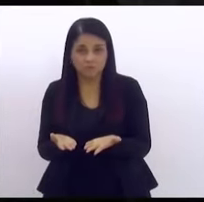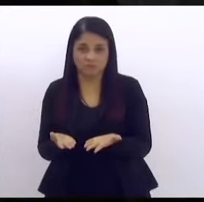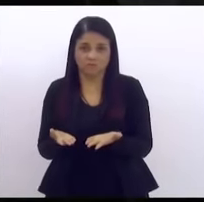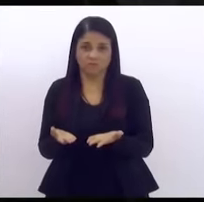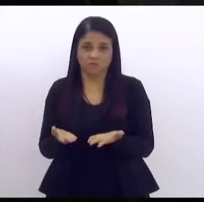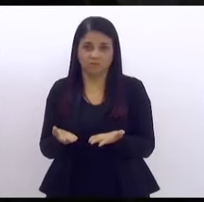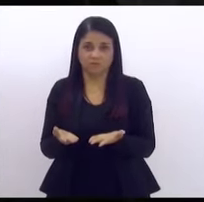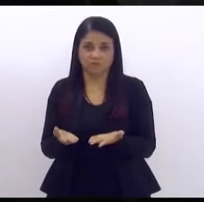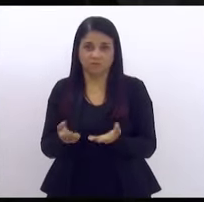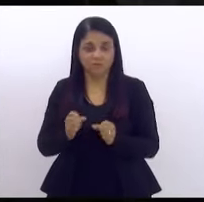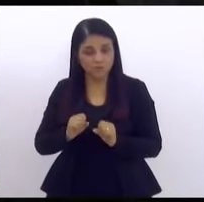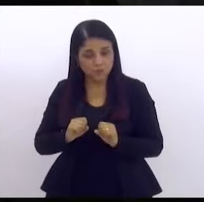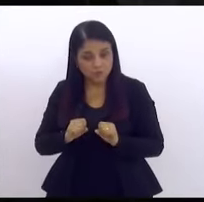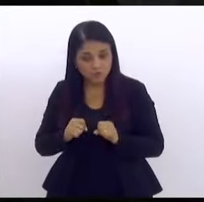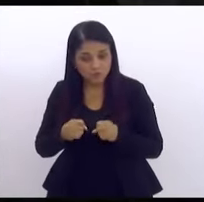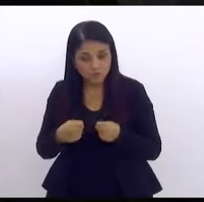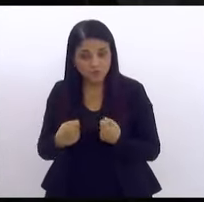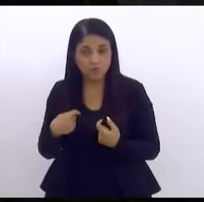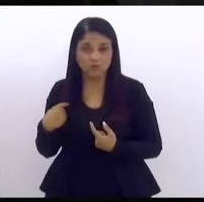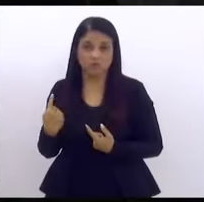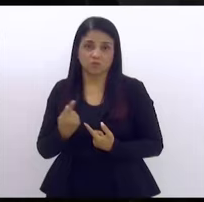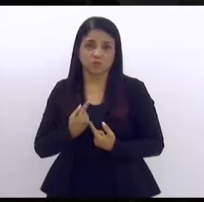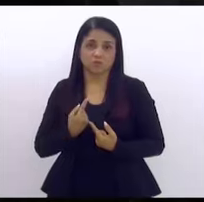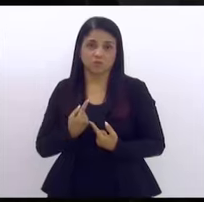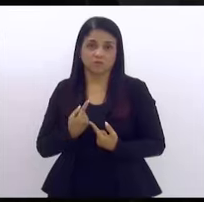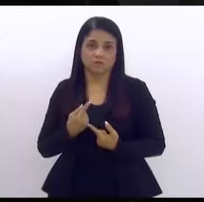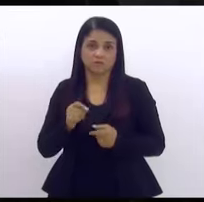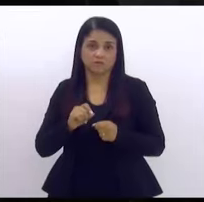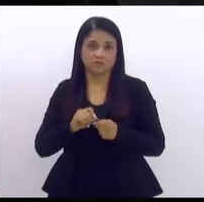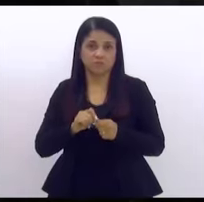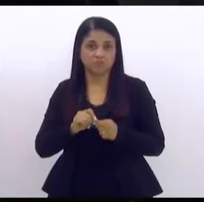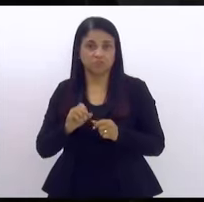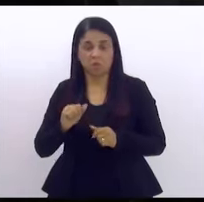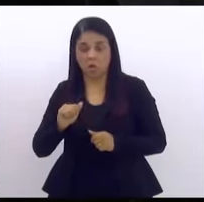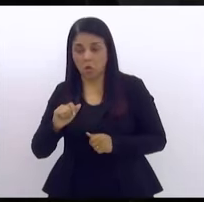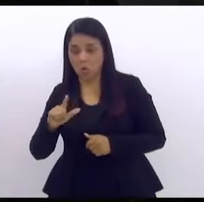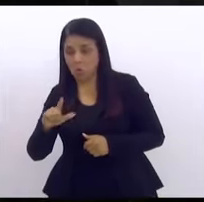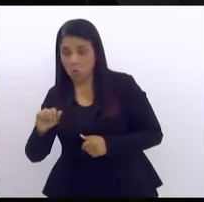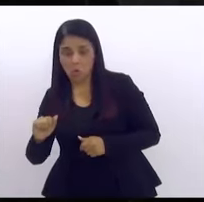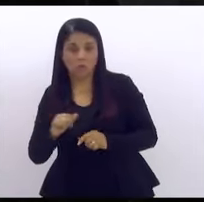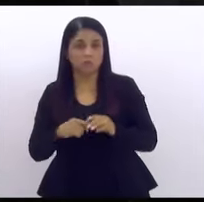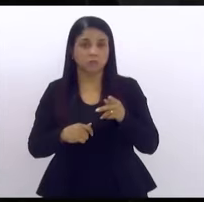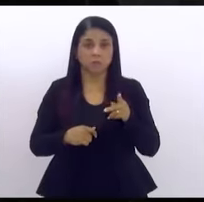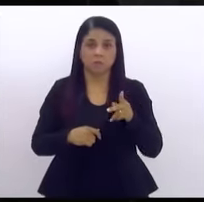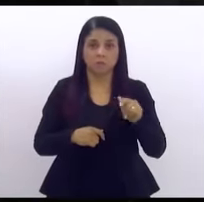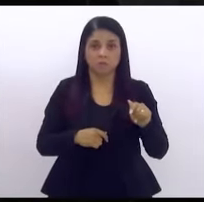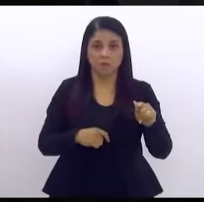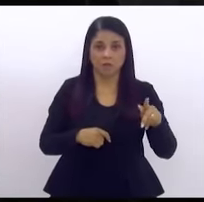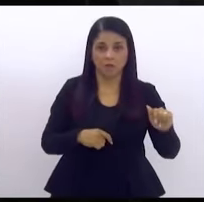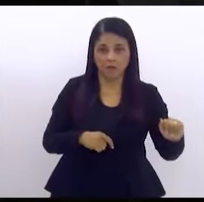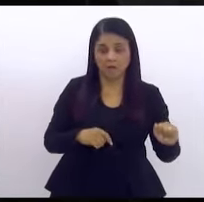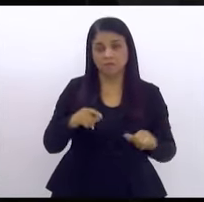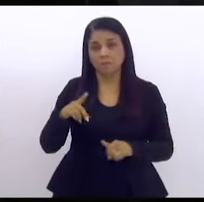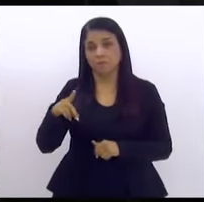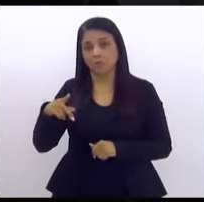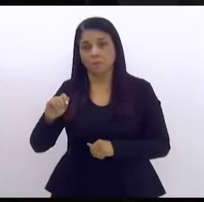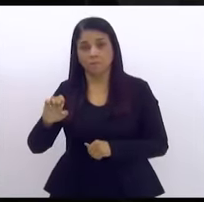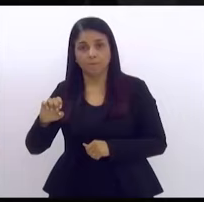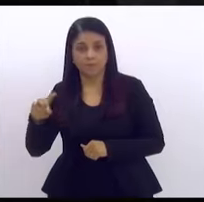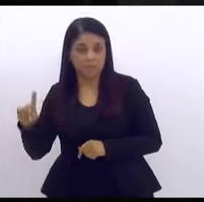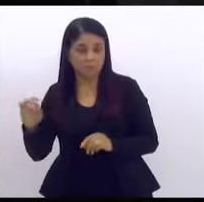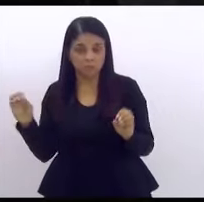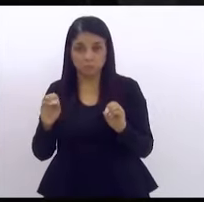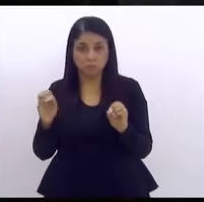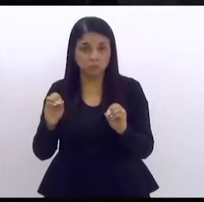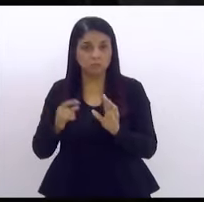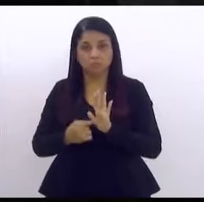no todo o esforço que fizemos, mas não está apontado nem na LOA, nem no PPA e nem no PEDES. É por isso que eu queria